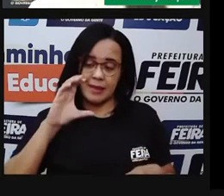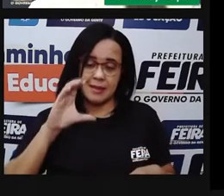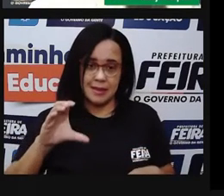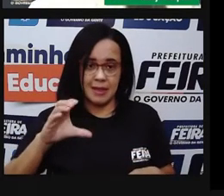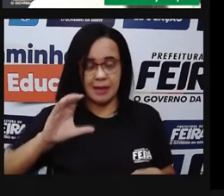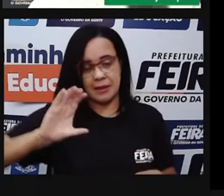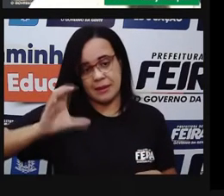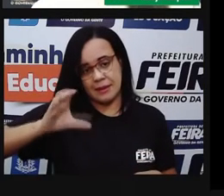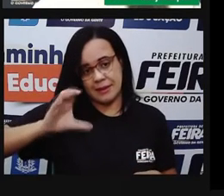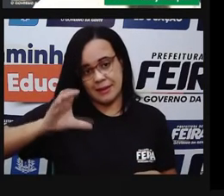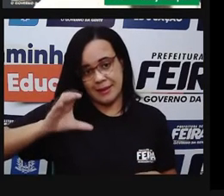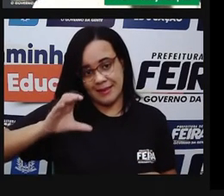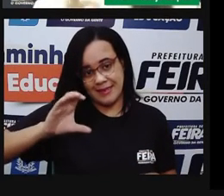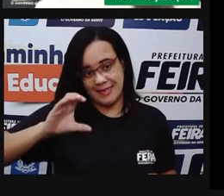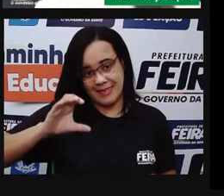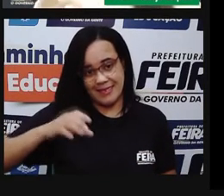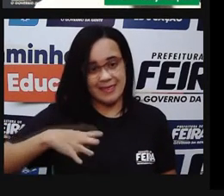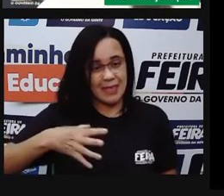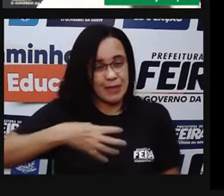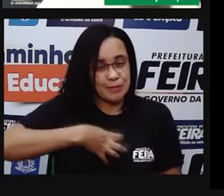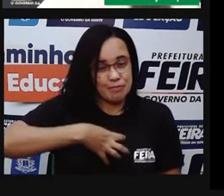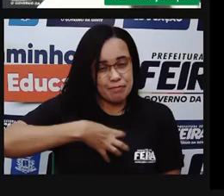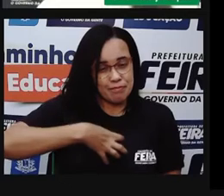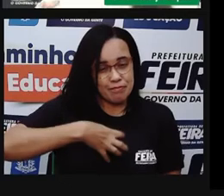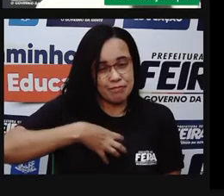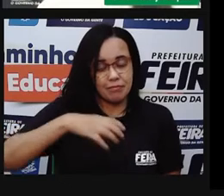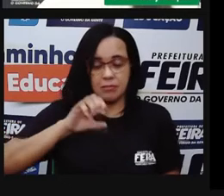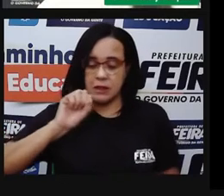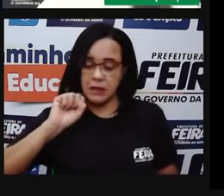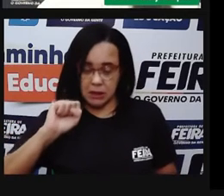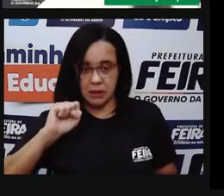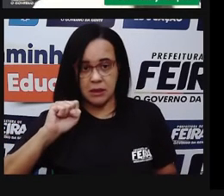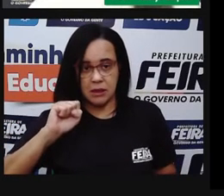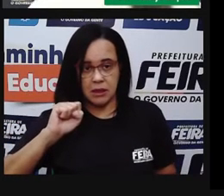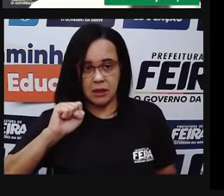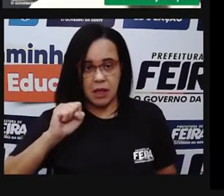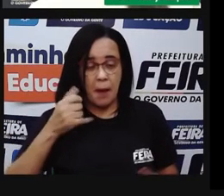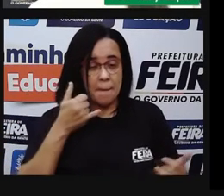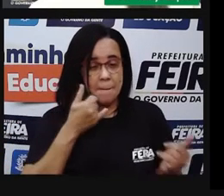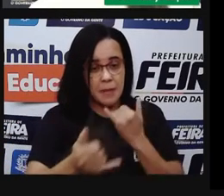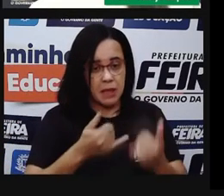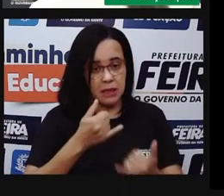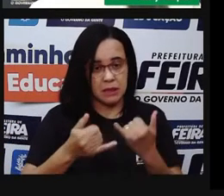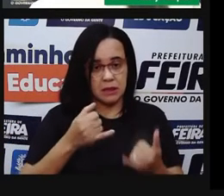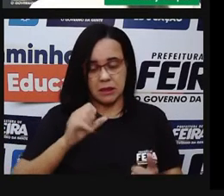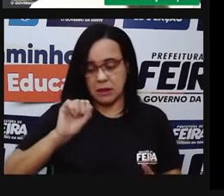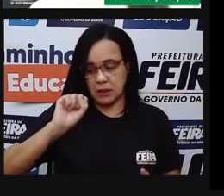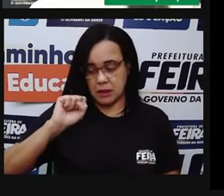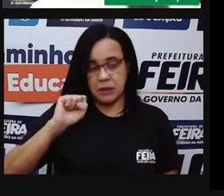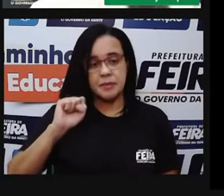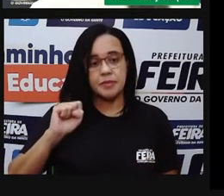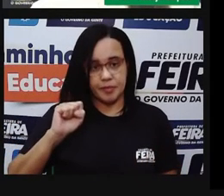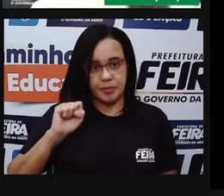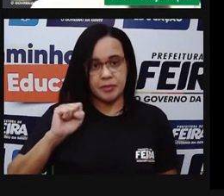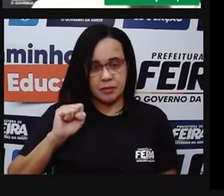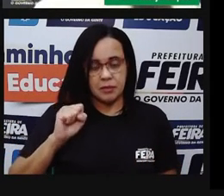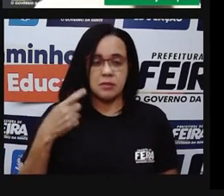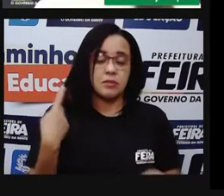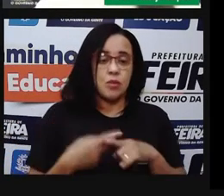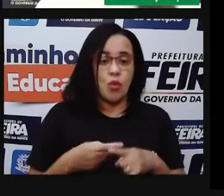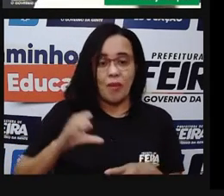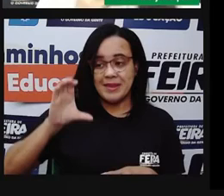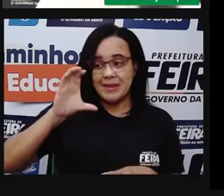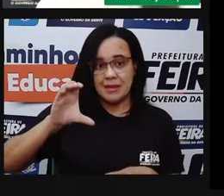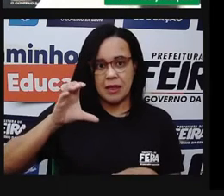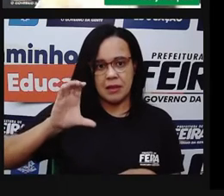C cedilha, tem o som da letra si. Então, a letra C, com a cedilha, tem o